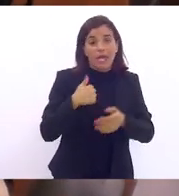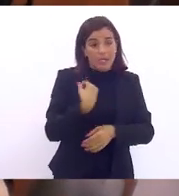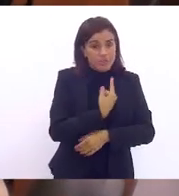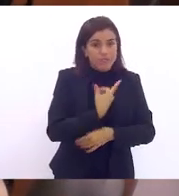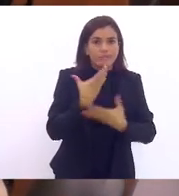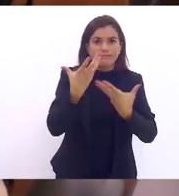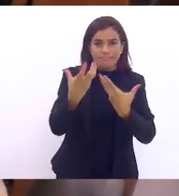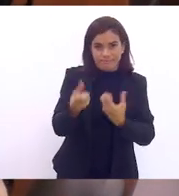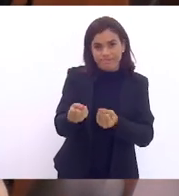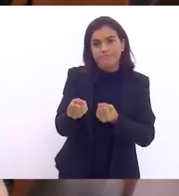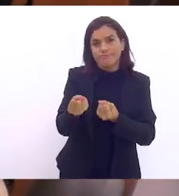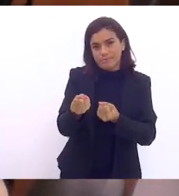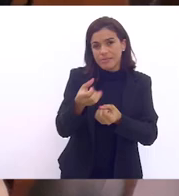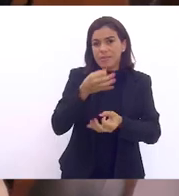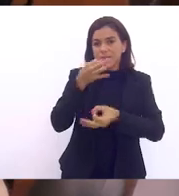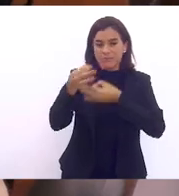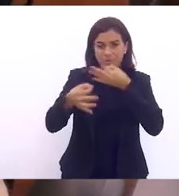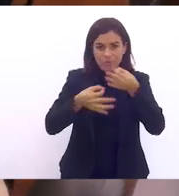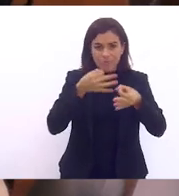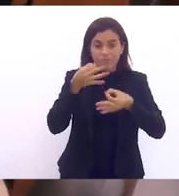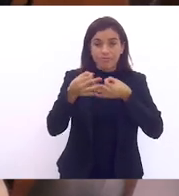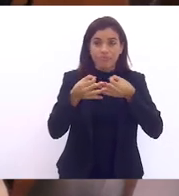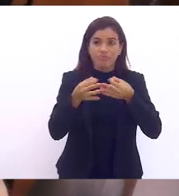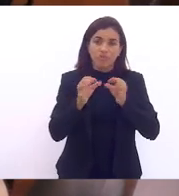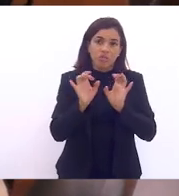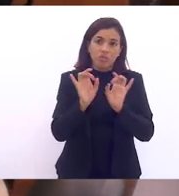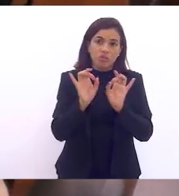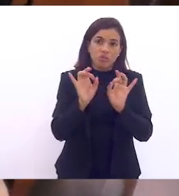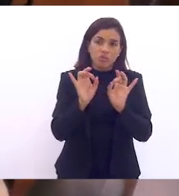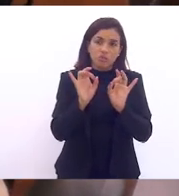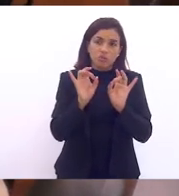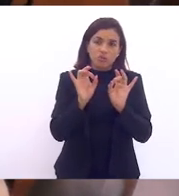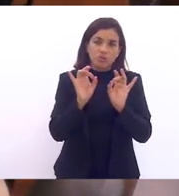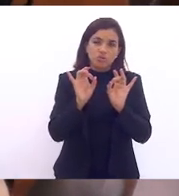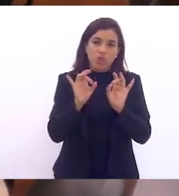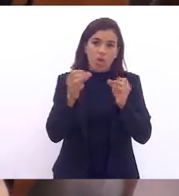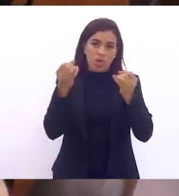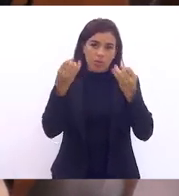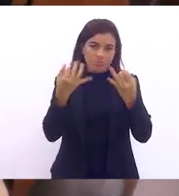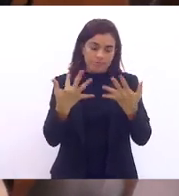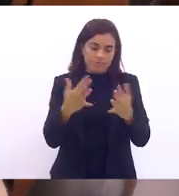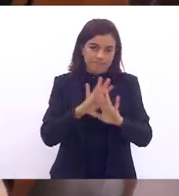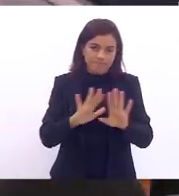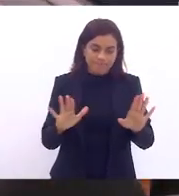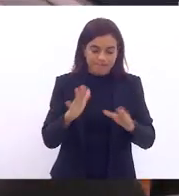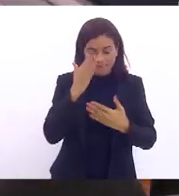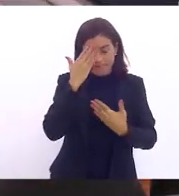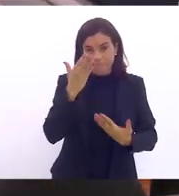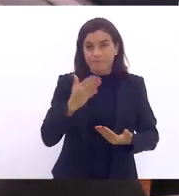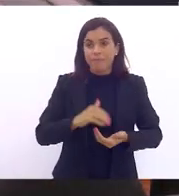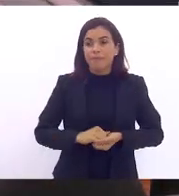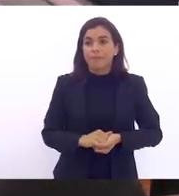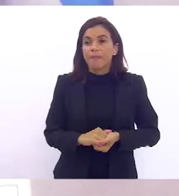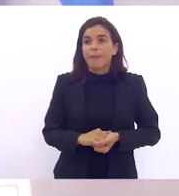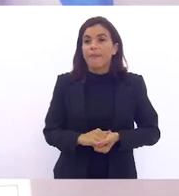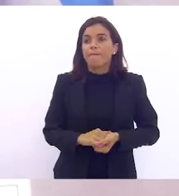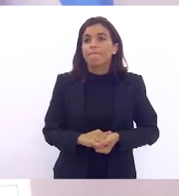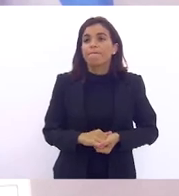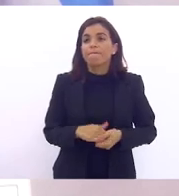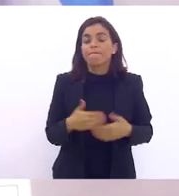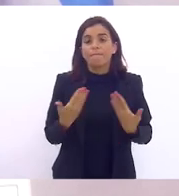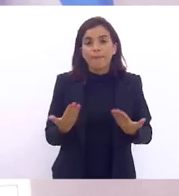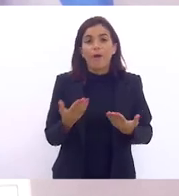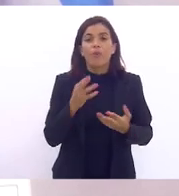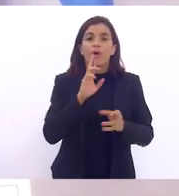setor para que haja aí um bom andamento eu só PED precisava esclarecer mais esse ponto Obrigado não obrigado então só só